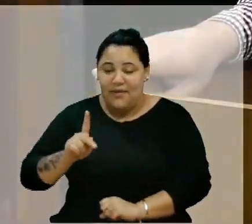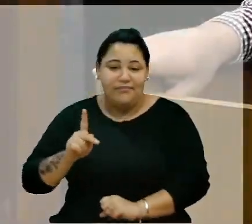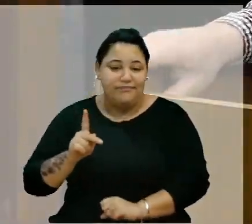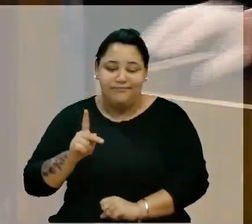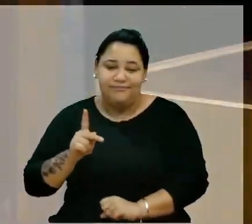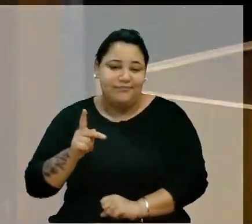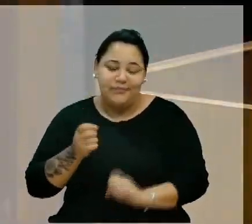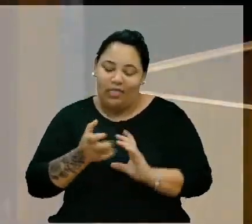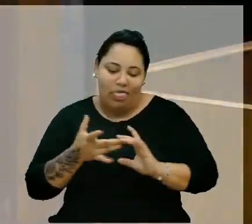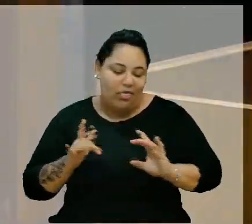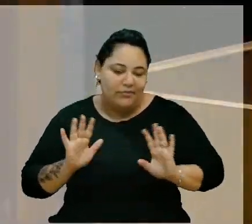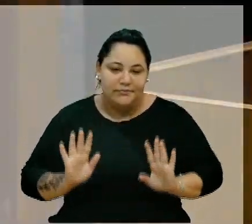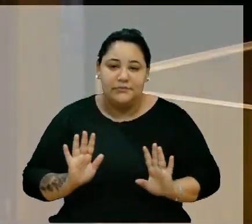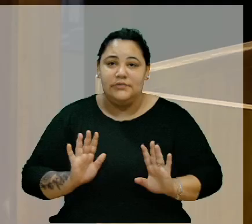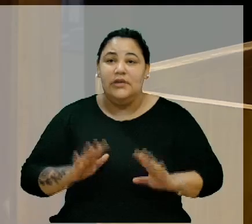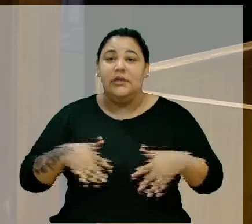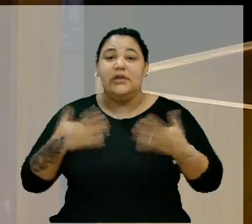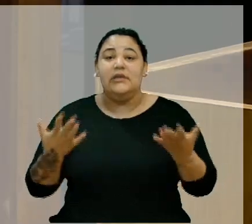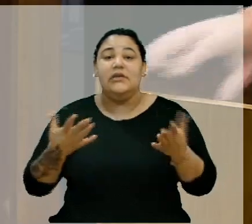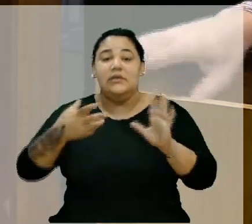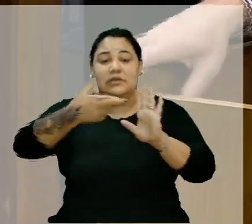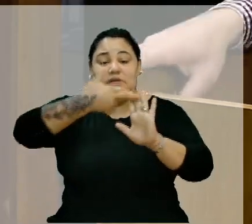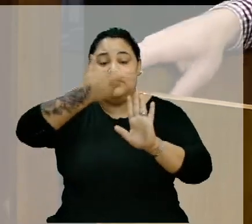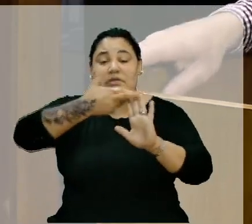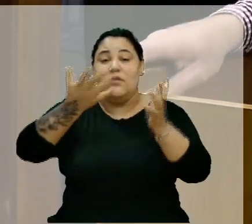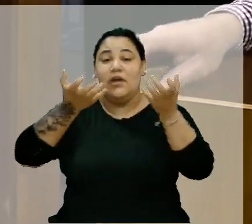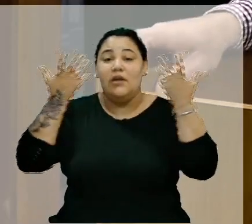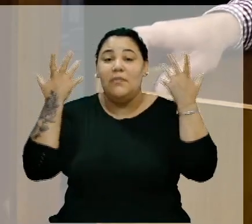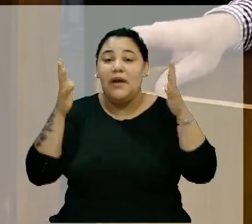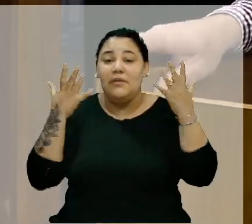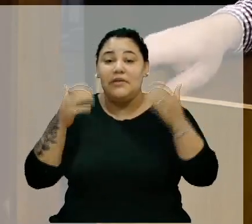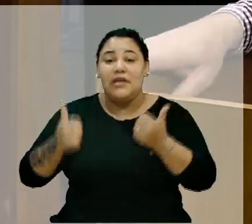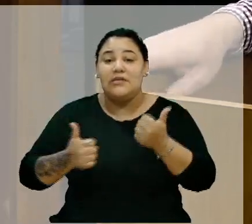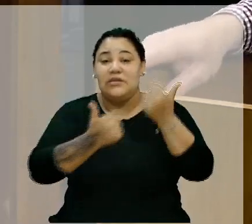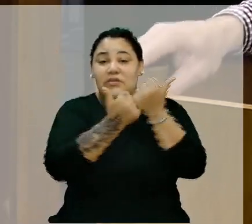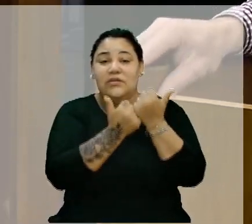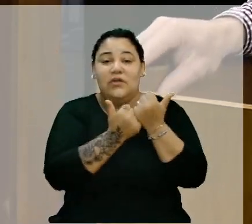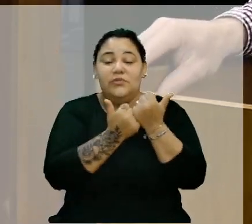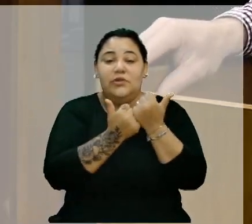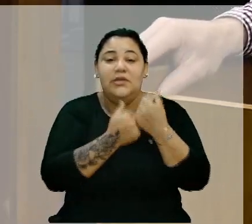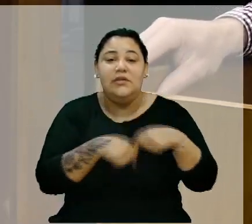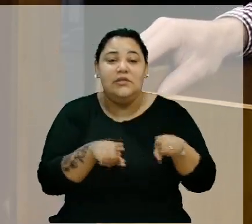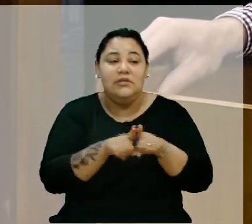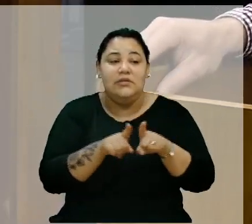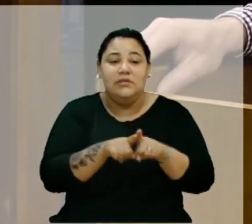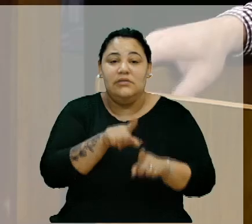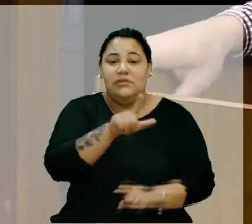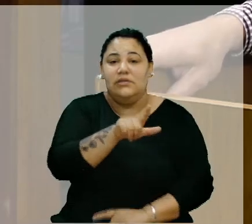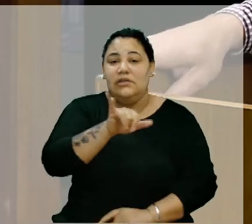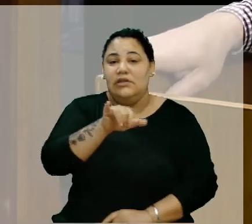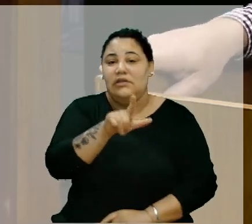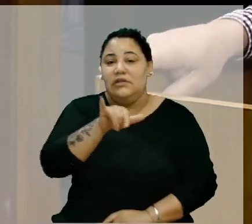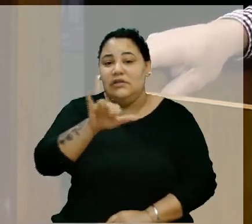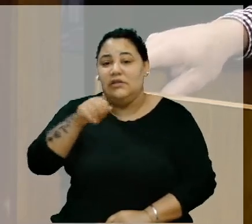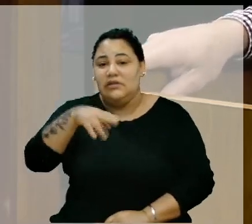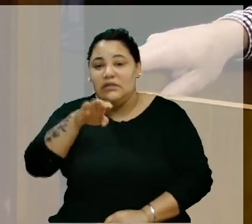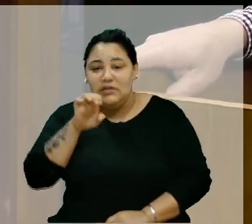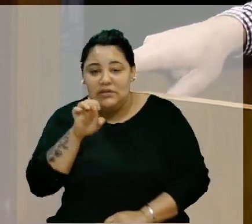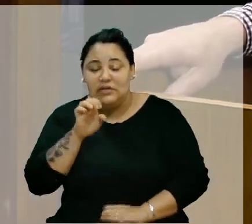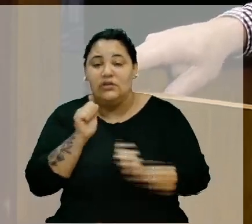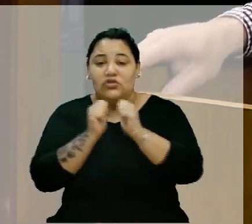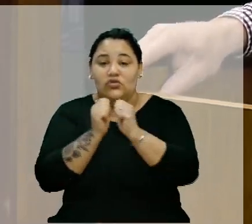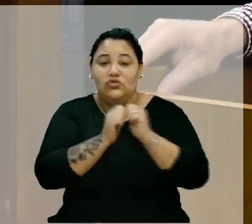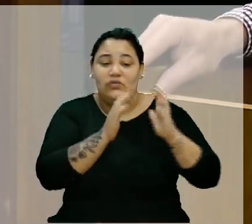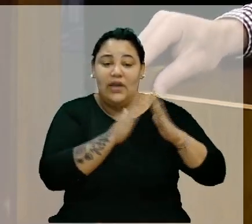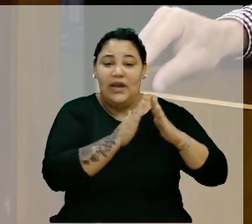essa resolução eu quero parabenizar a assessora da comissão, a Liliane, por ter se dedicado junto com os servidores da casa, o